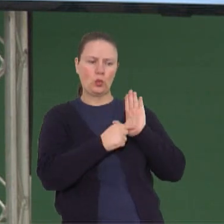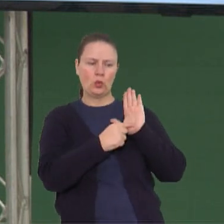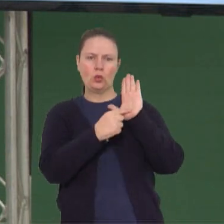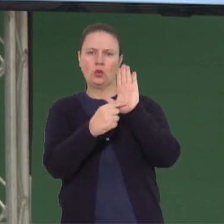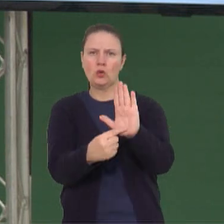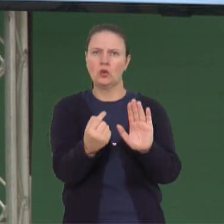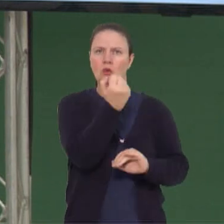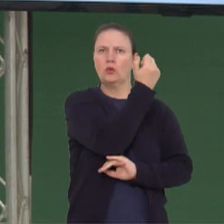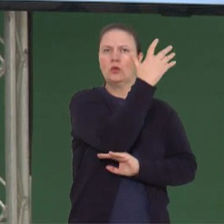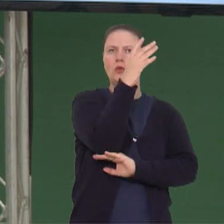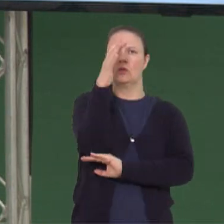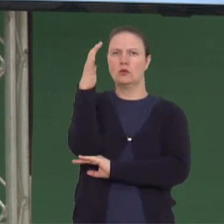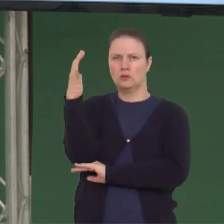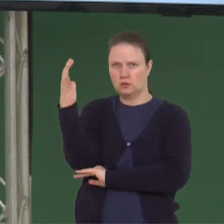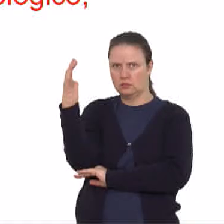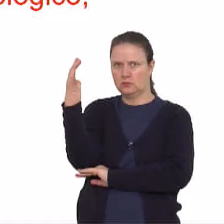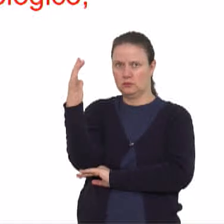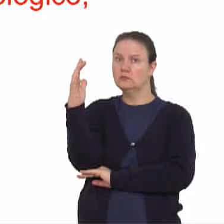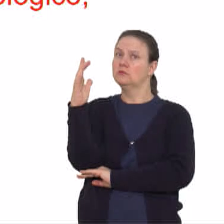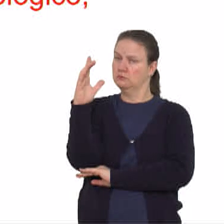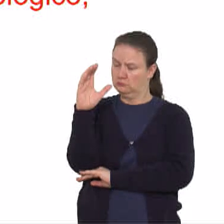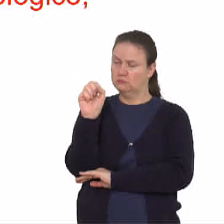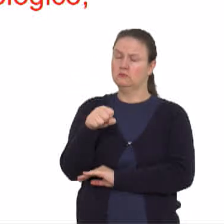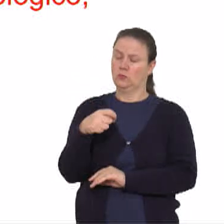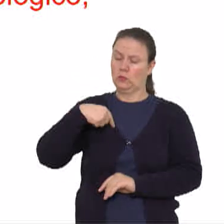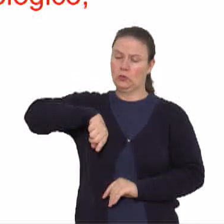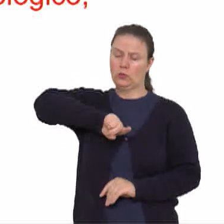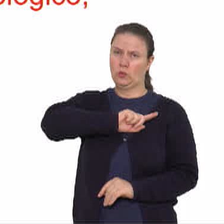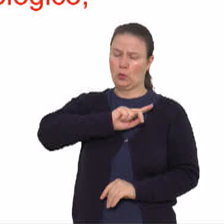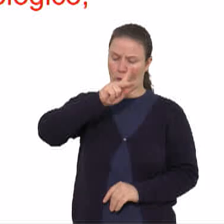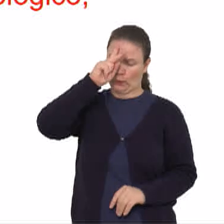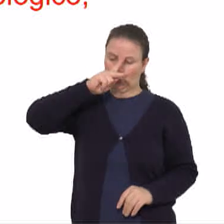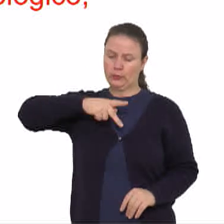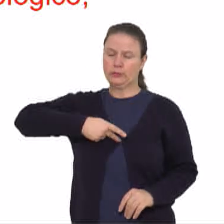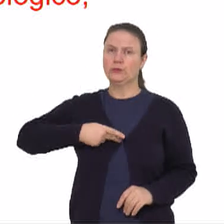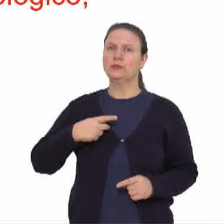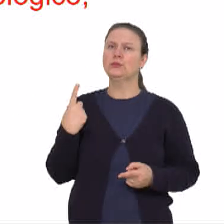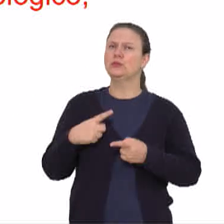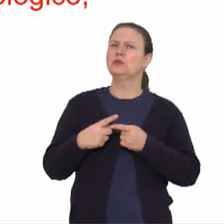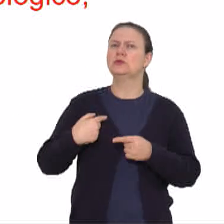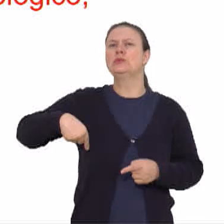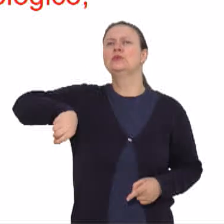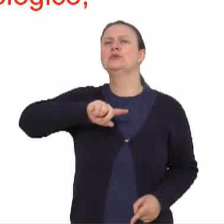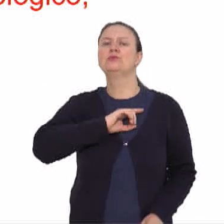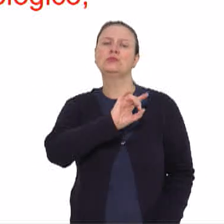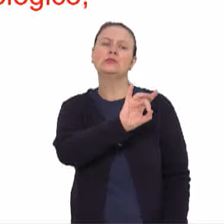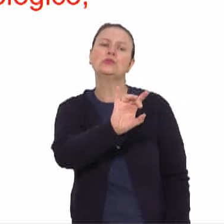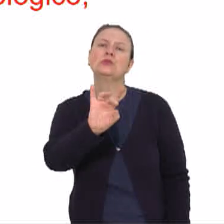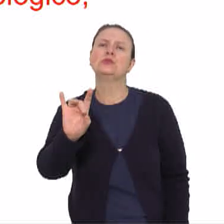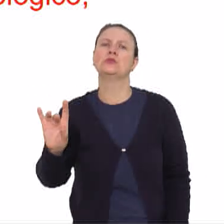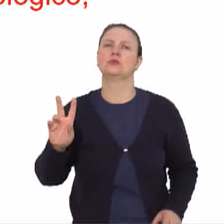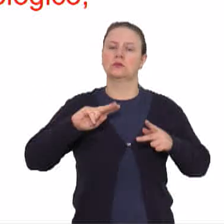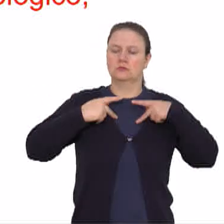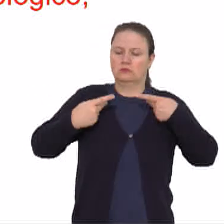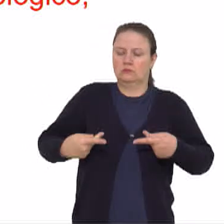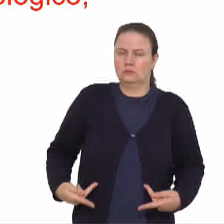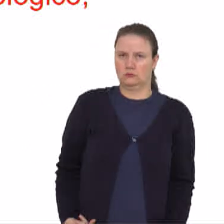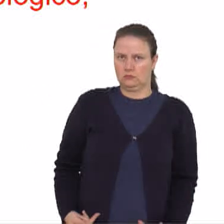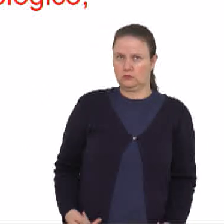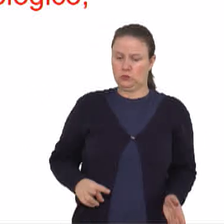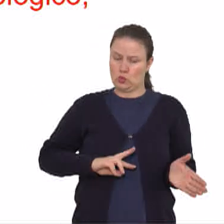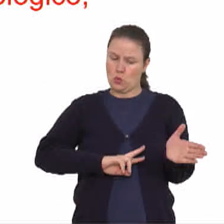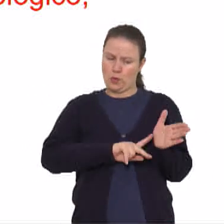na natureza, físis, e em nós mesmos. Nós mesmos por quê? Os seres humanos são